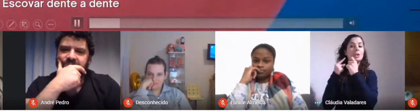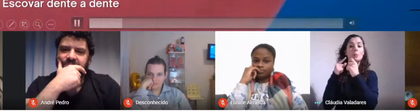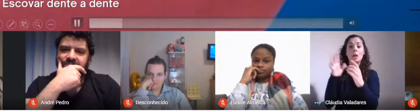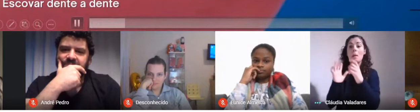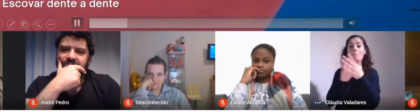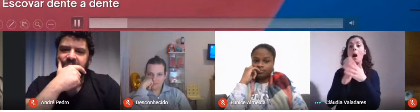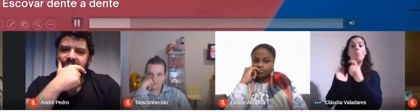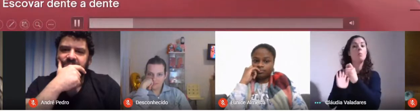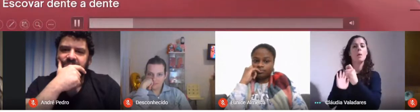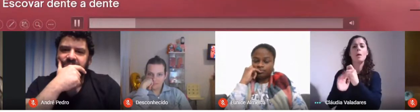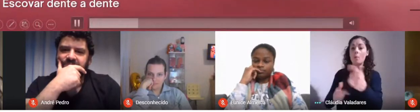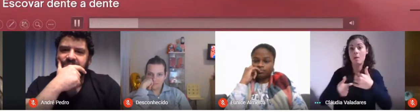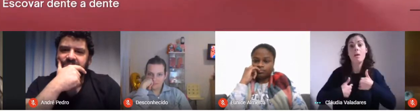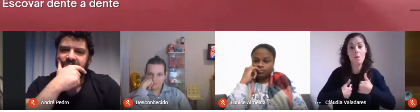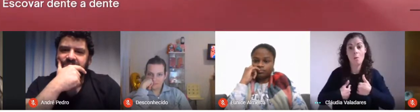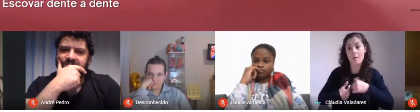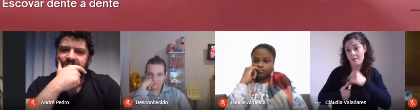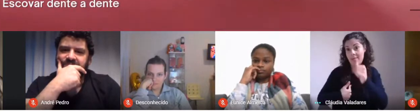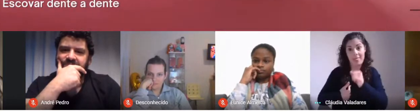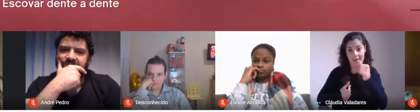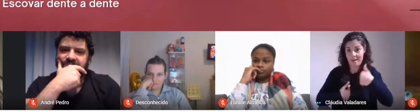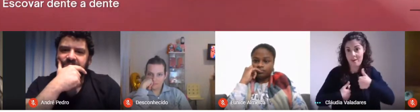É ótimo, é que eu uso